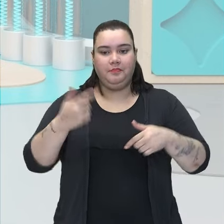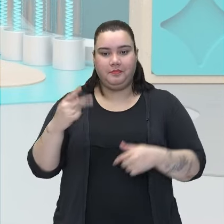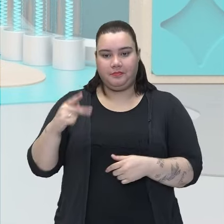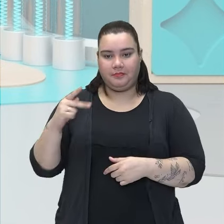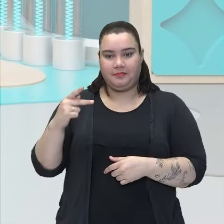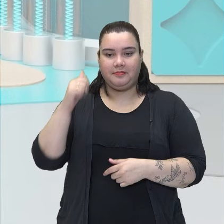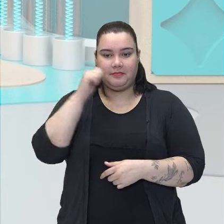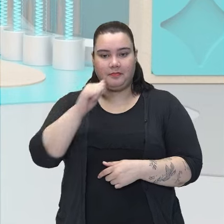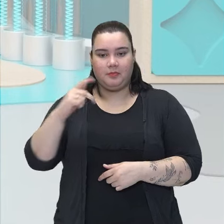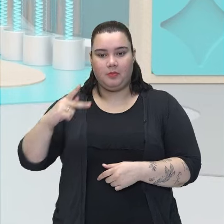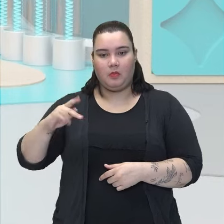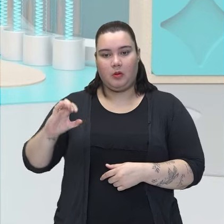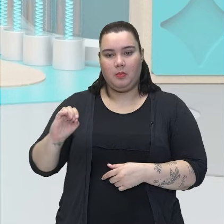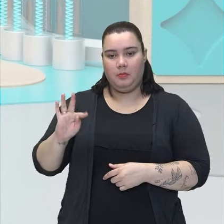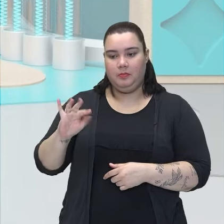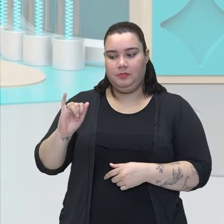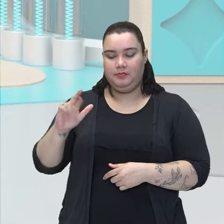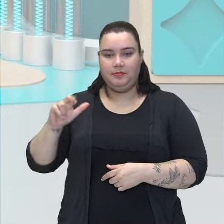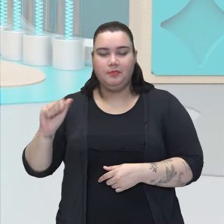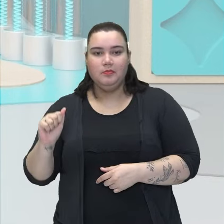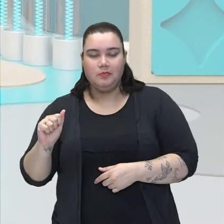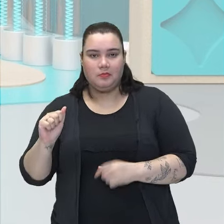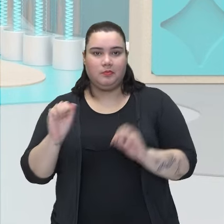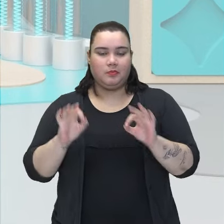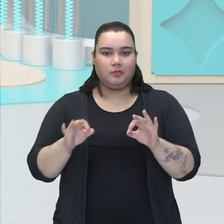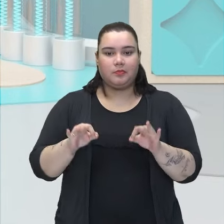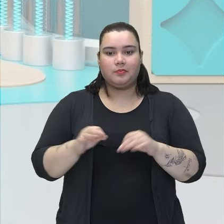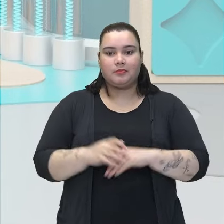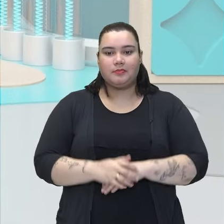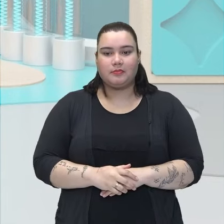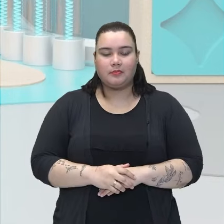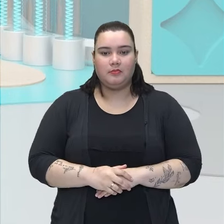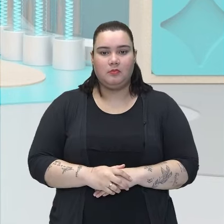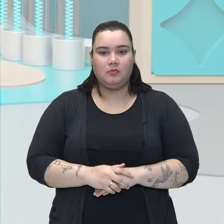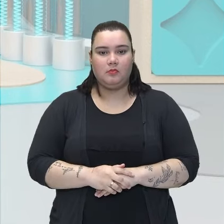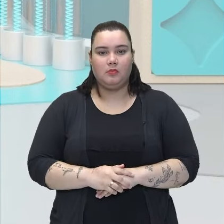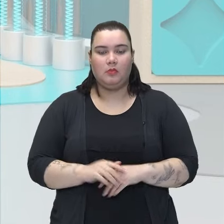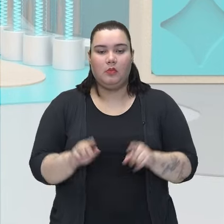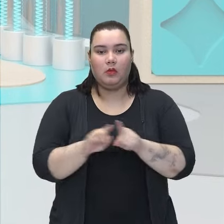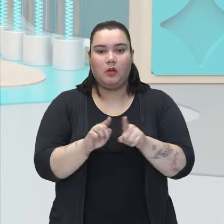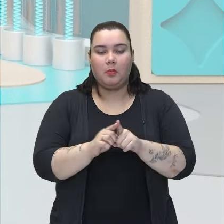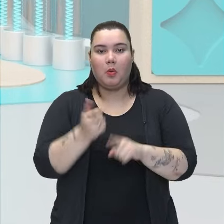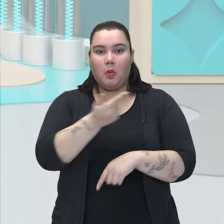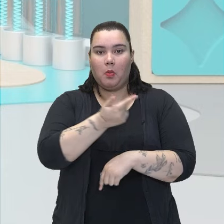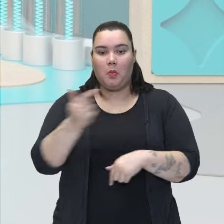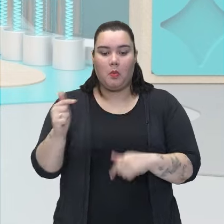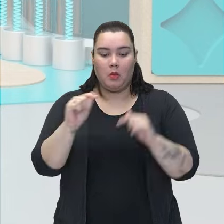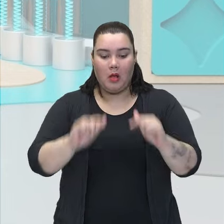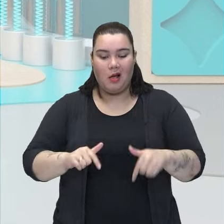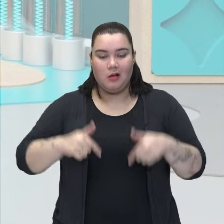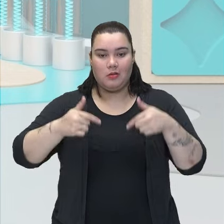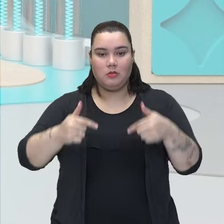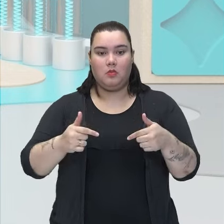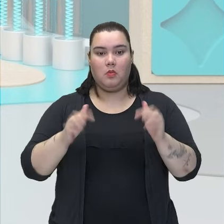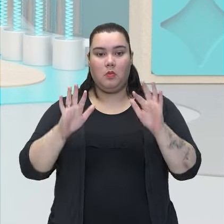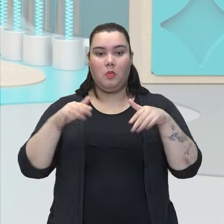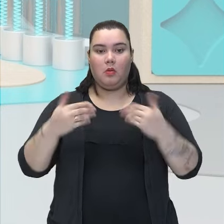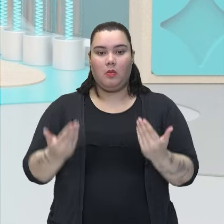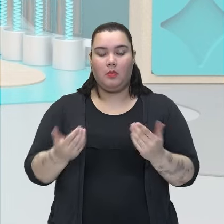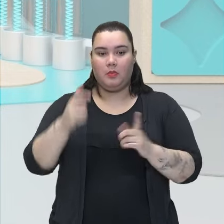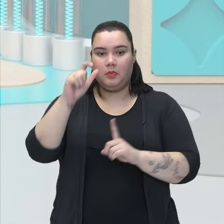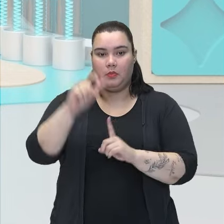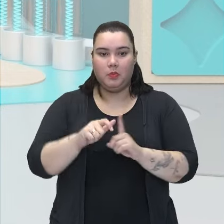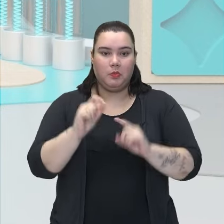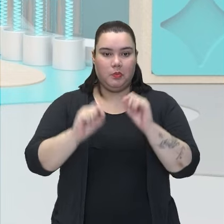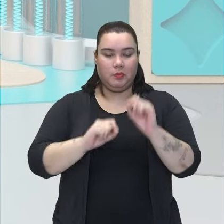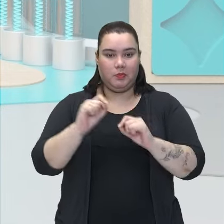realizar. Então, ela está se preparando para fazer essa atividade. E mais uma outra atividade que a Potira, a personagem Potira, vai realizar